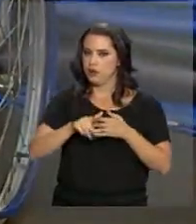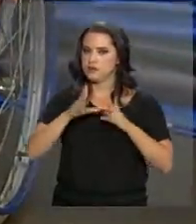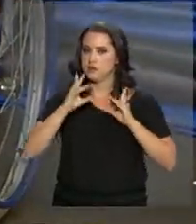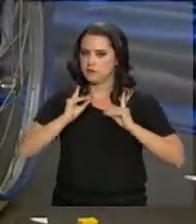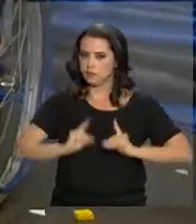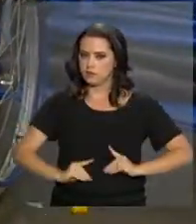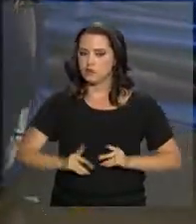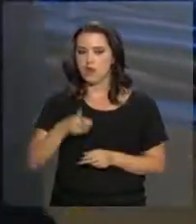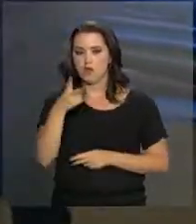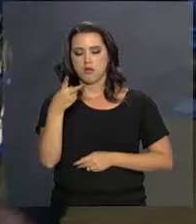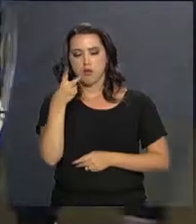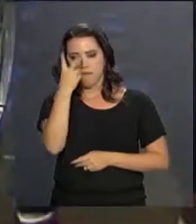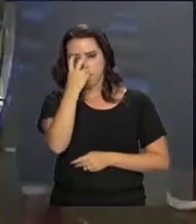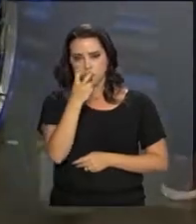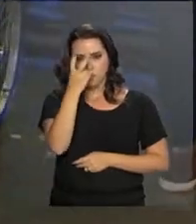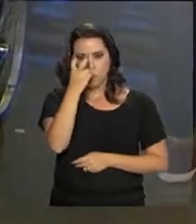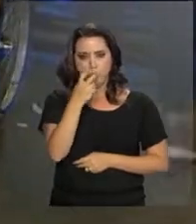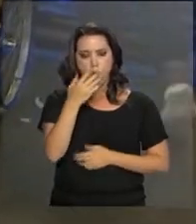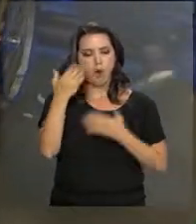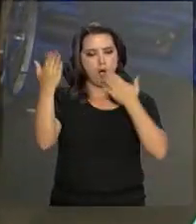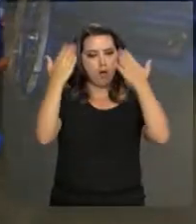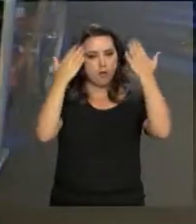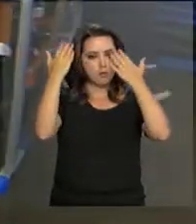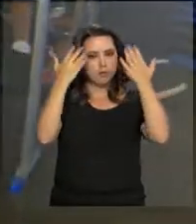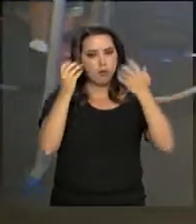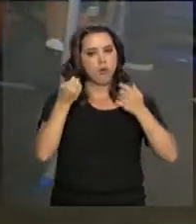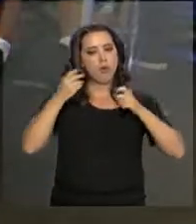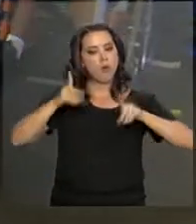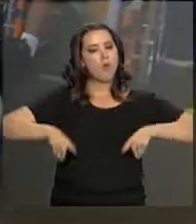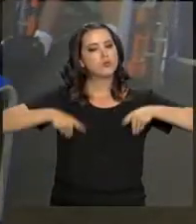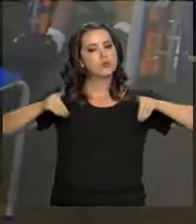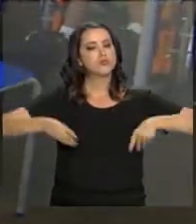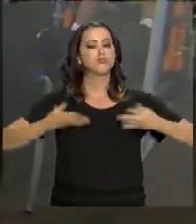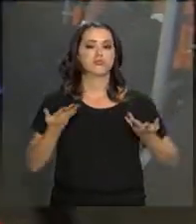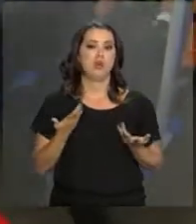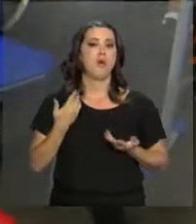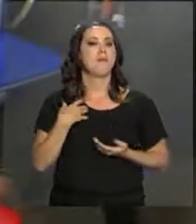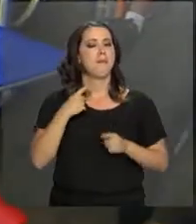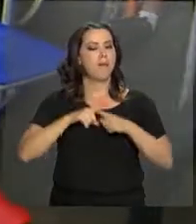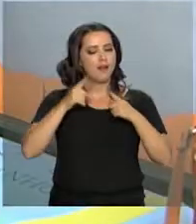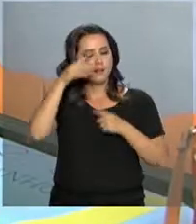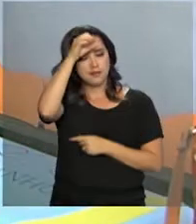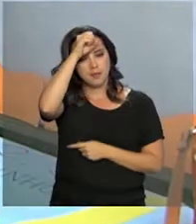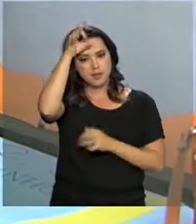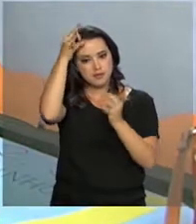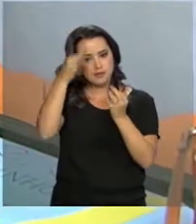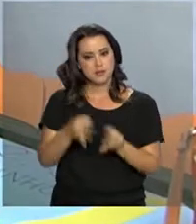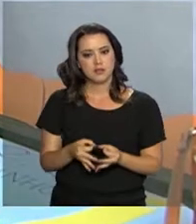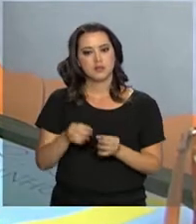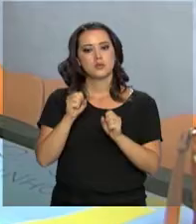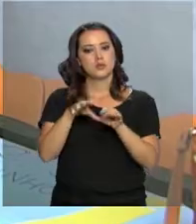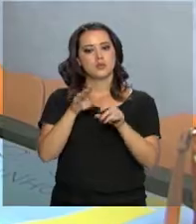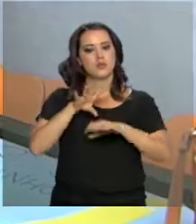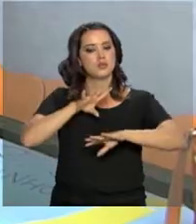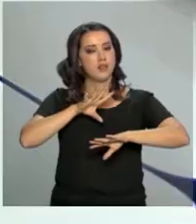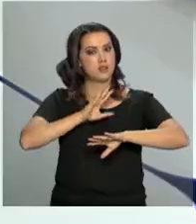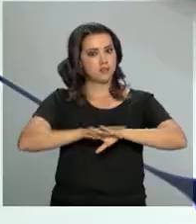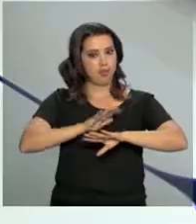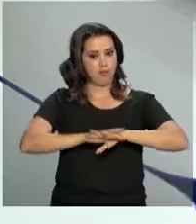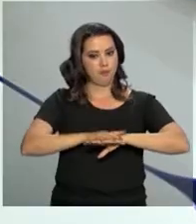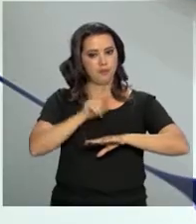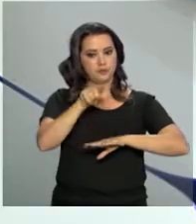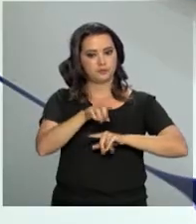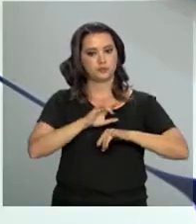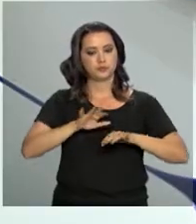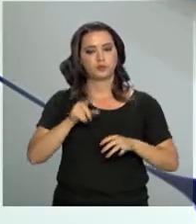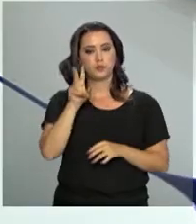deficiência visual, intelectual ou de locomoção, o que não impede em nada o aprendizado. A aula é de matemática? Com o